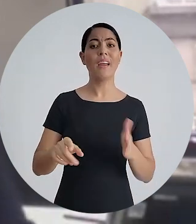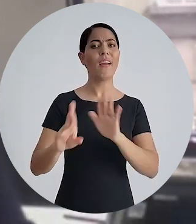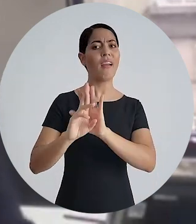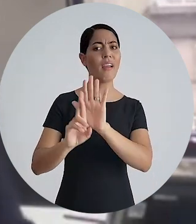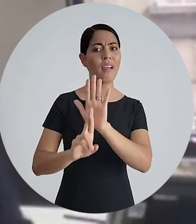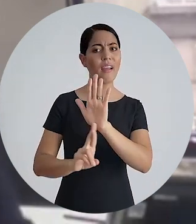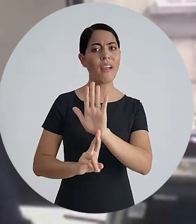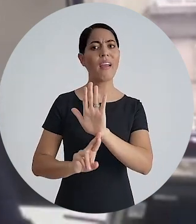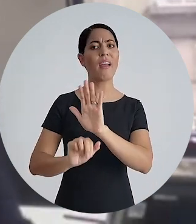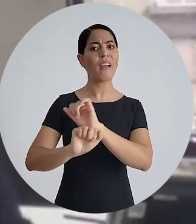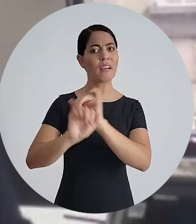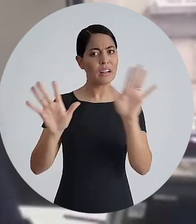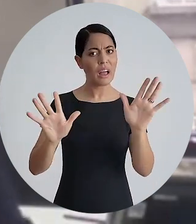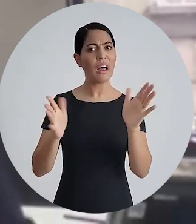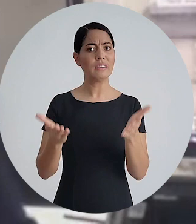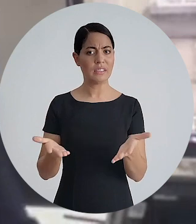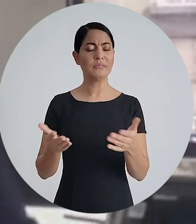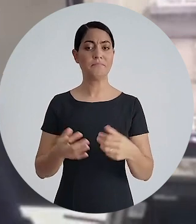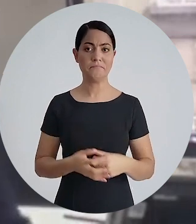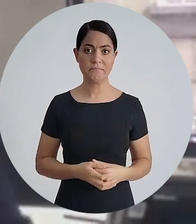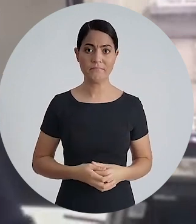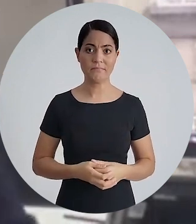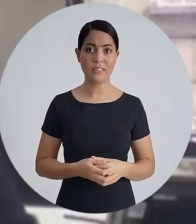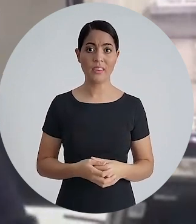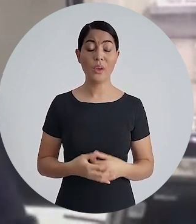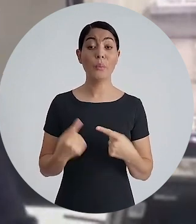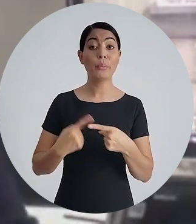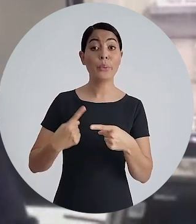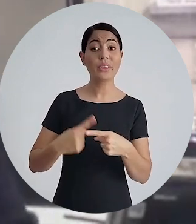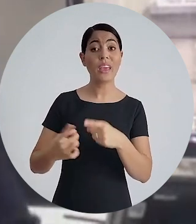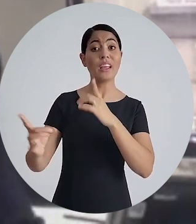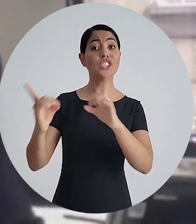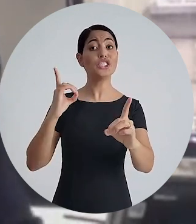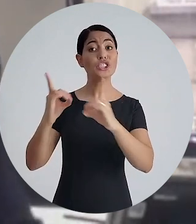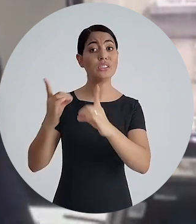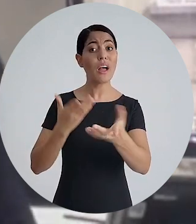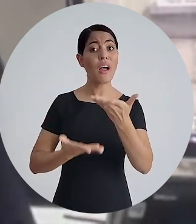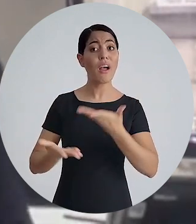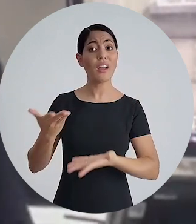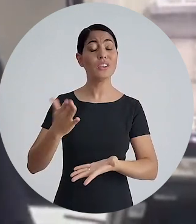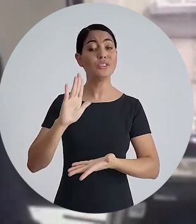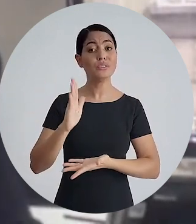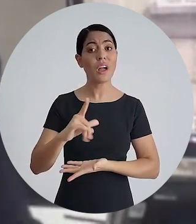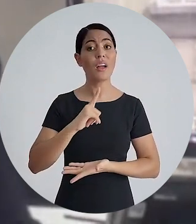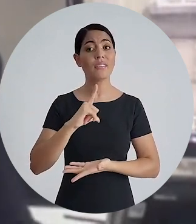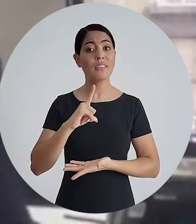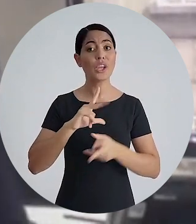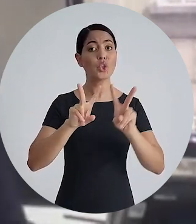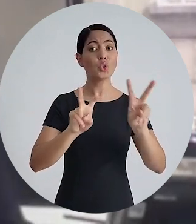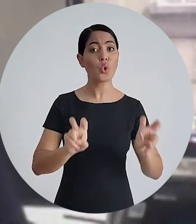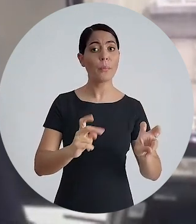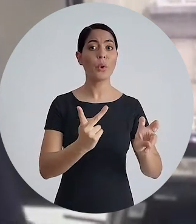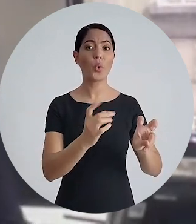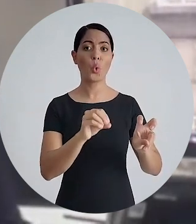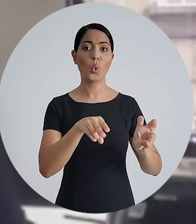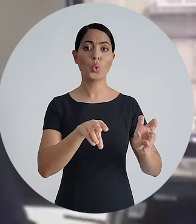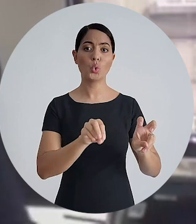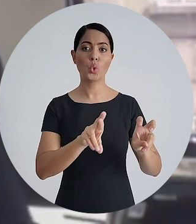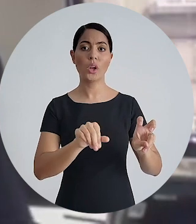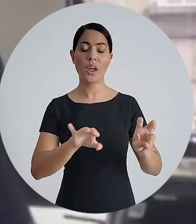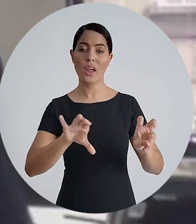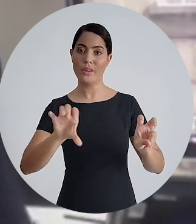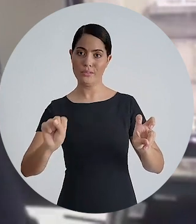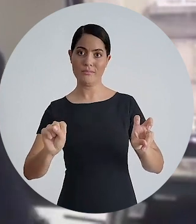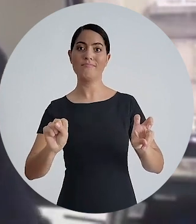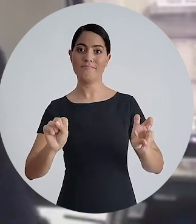essa questão, me parece nem uma questão normativa, né? Mas é tão didático o novo Código nessa